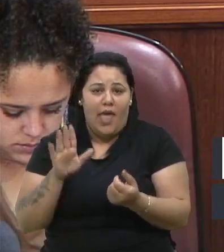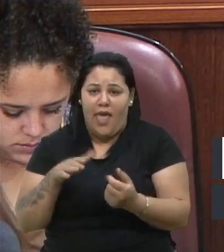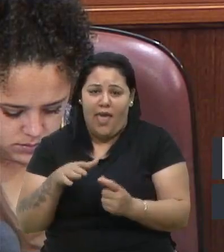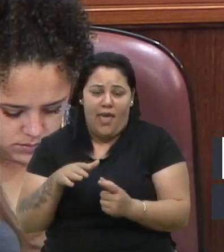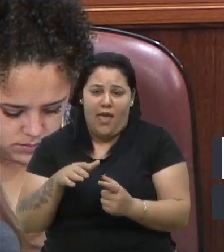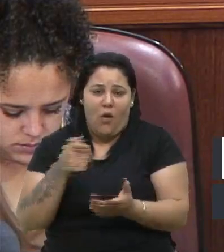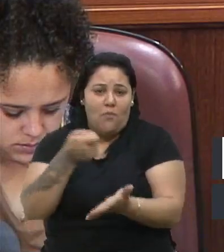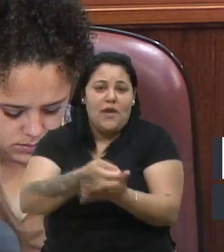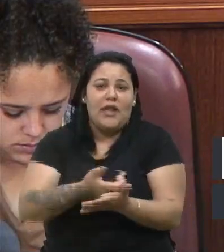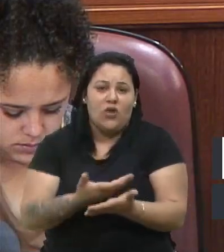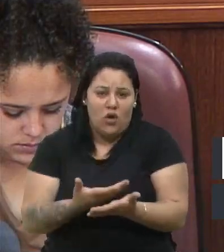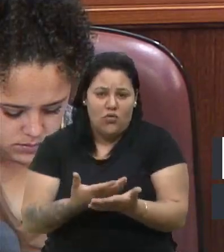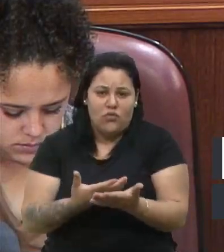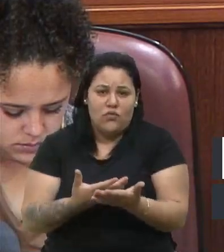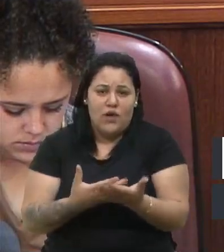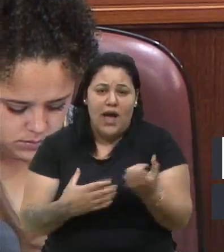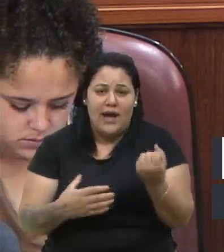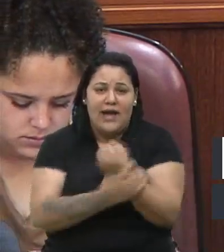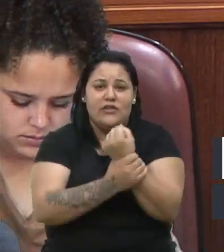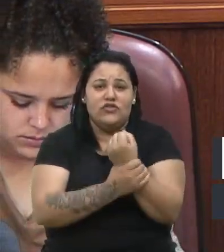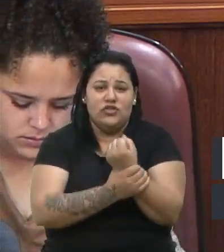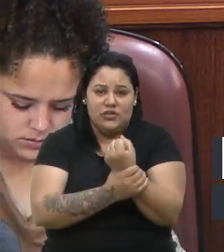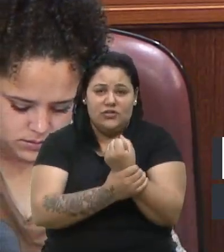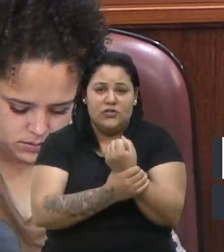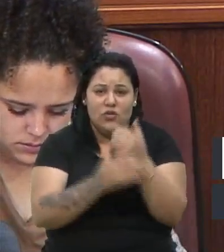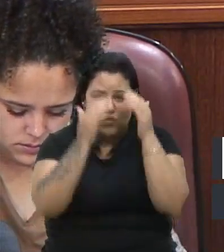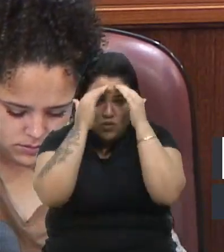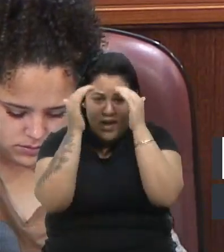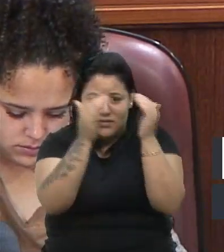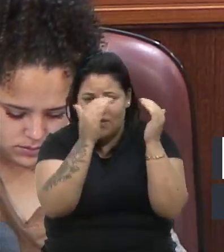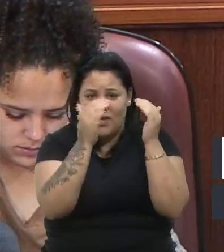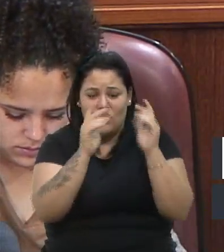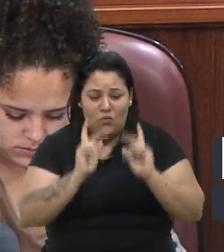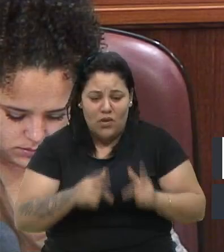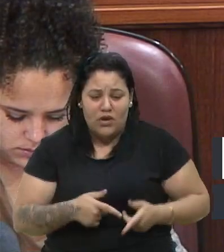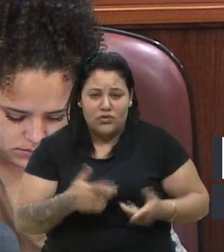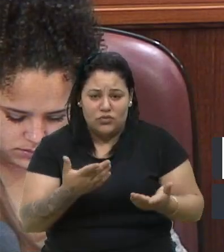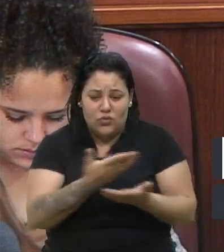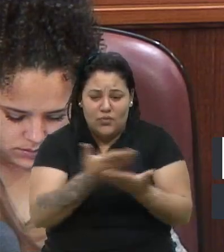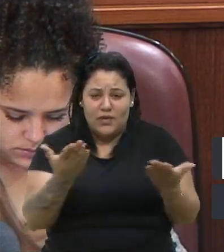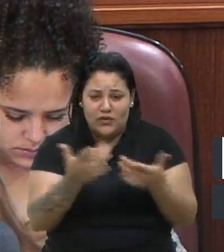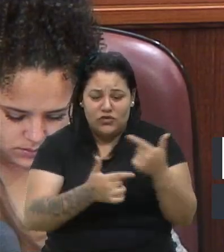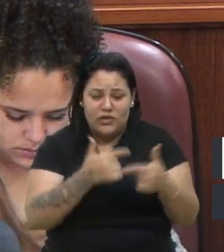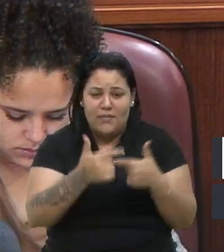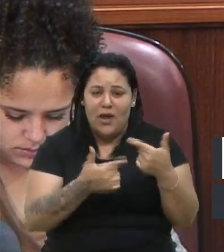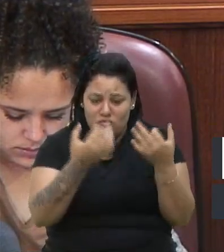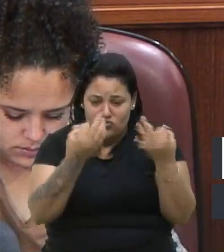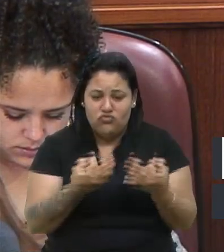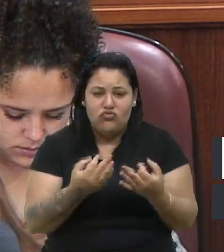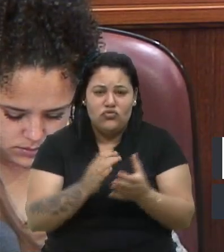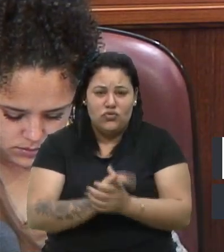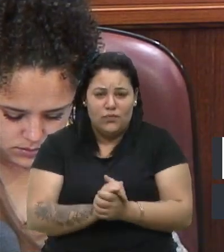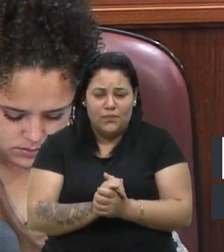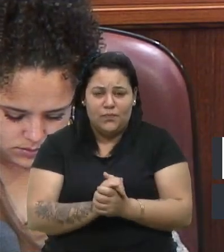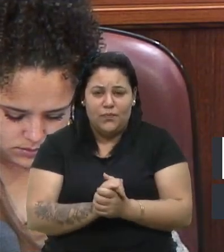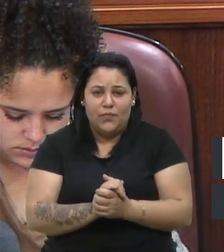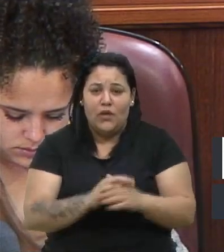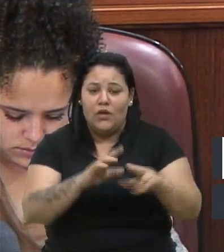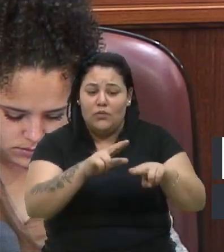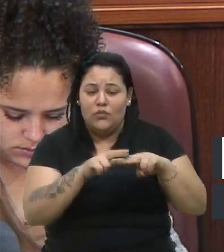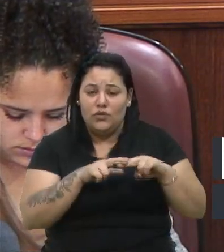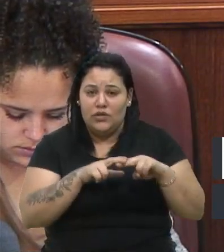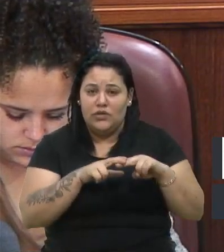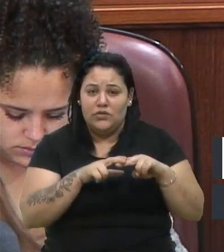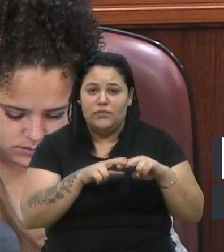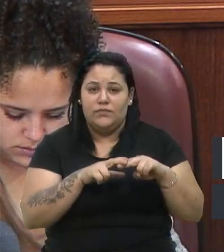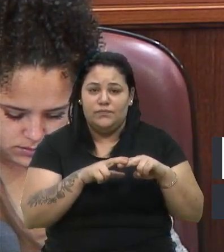fundamental, né? A garantia e a dignidade humana e o ambiente de trabalho justo. E, nesse sentido,